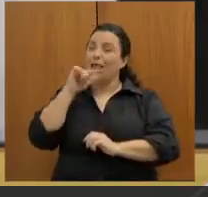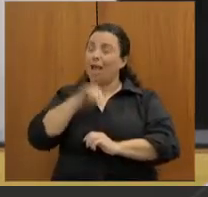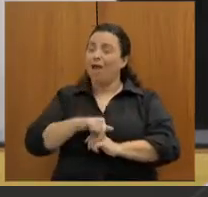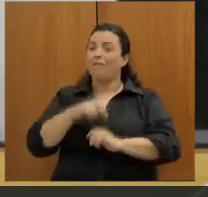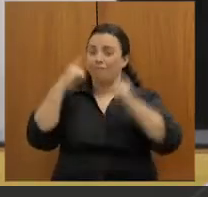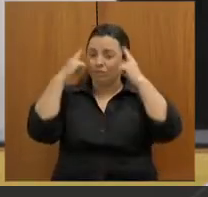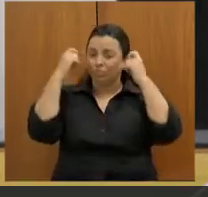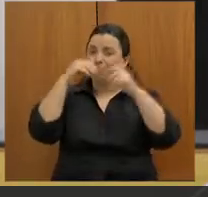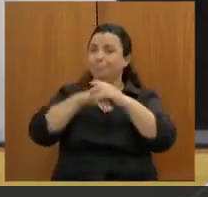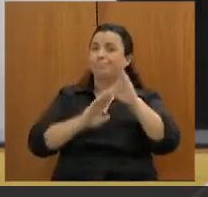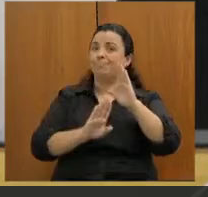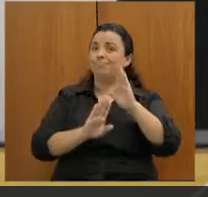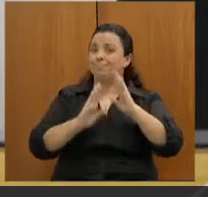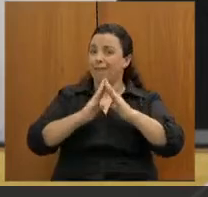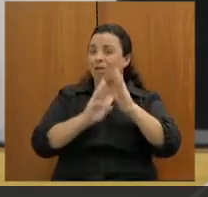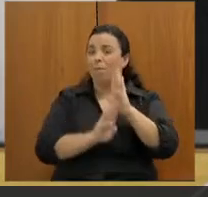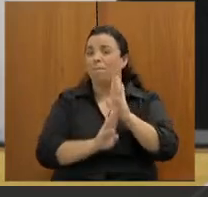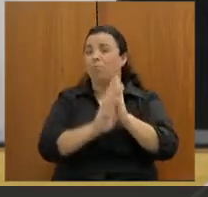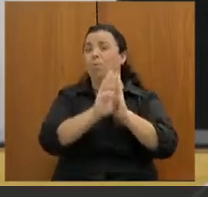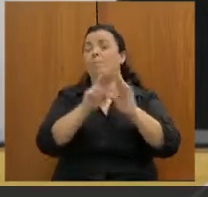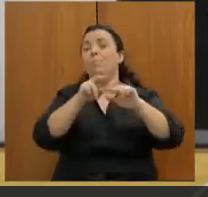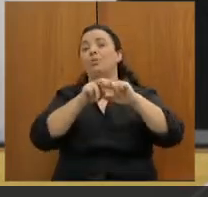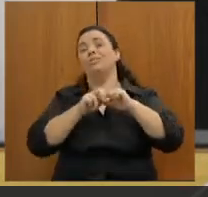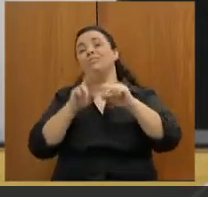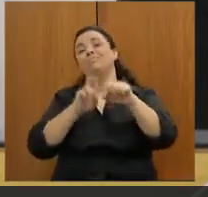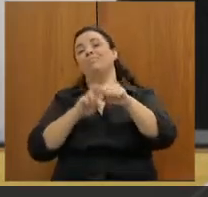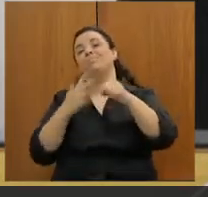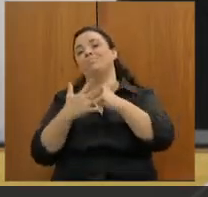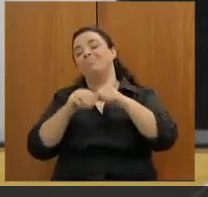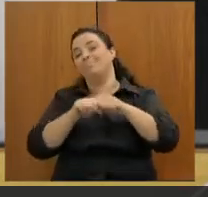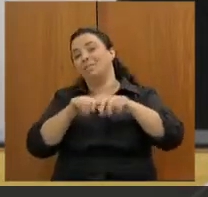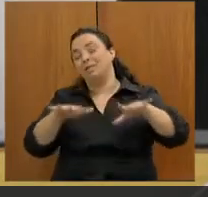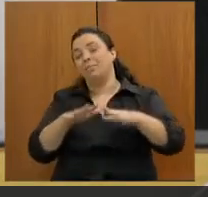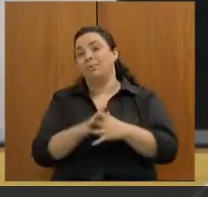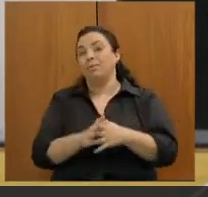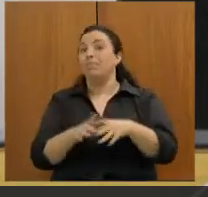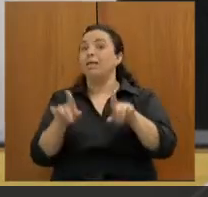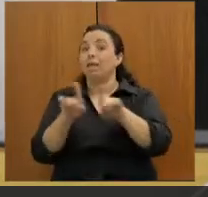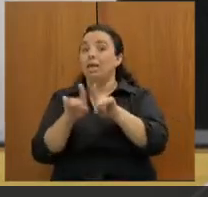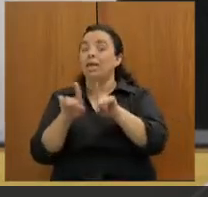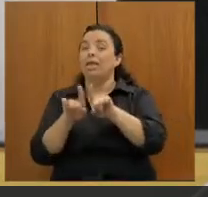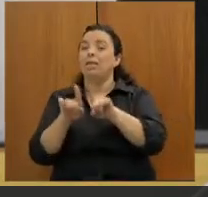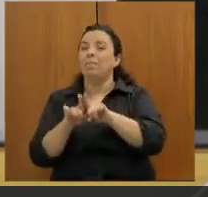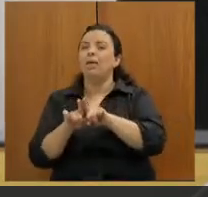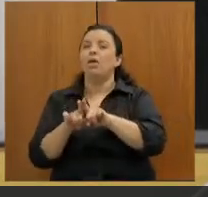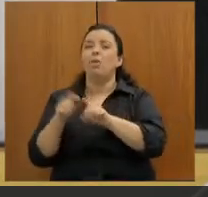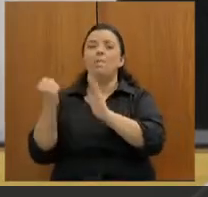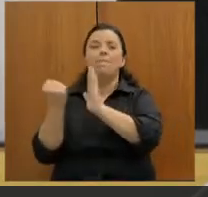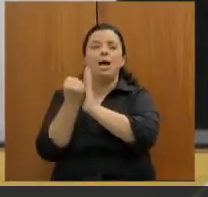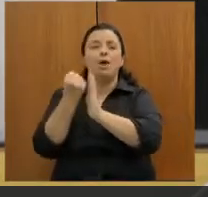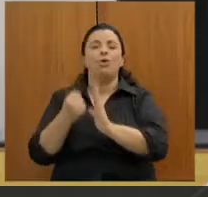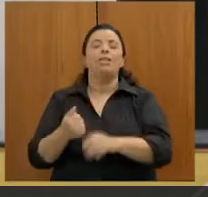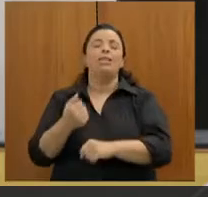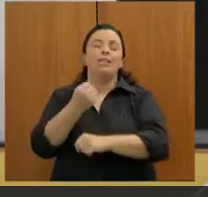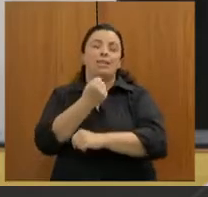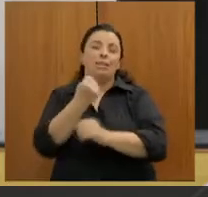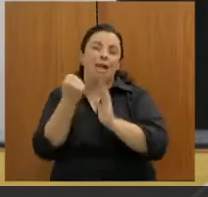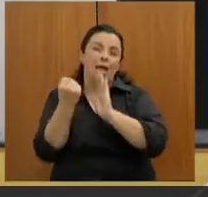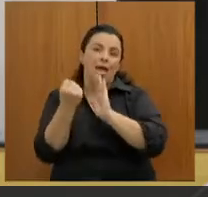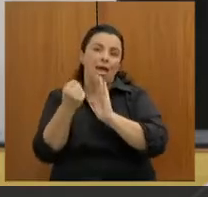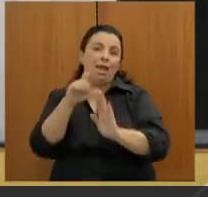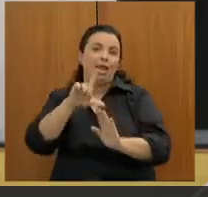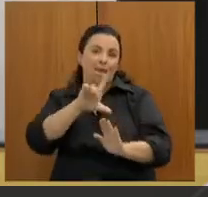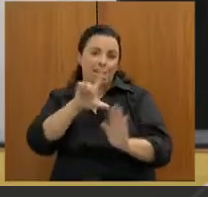também alguns Marcos pela recente sanção da lei 14.188 de 2021